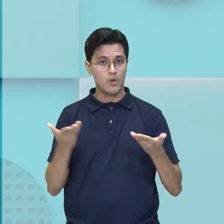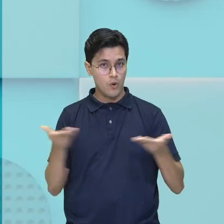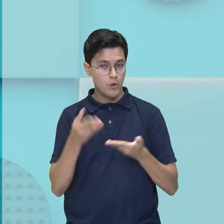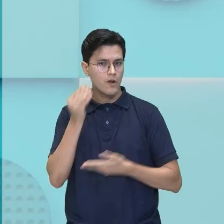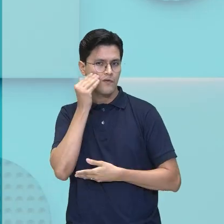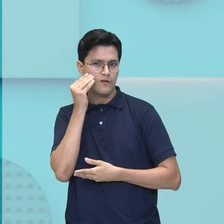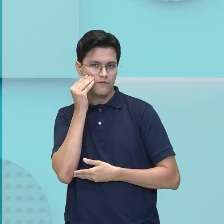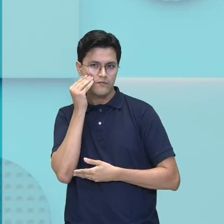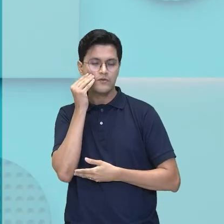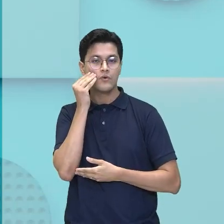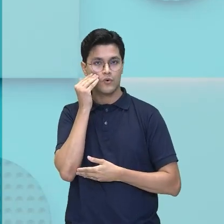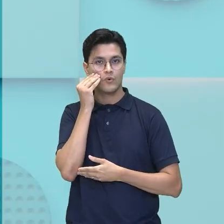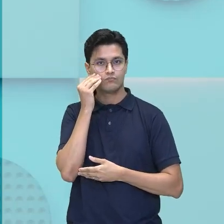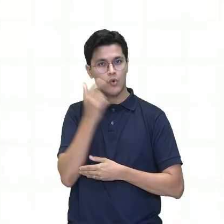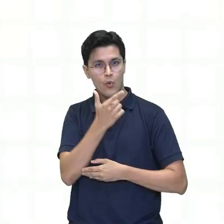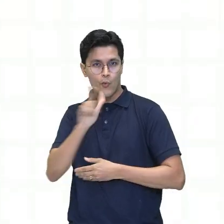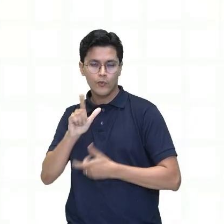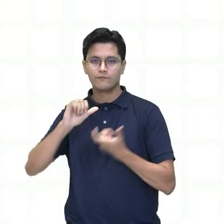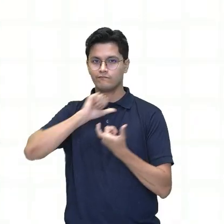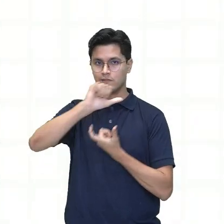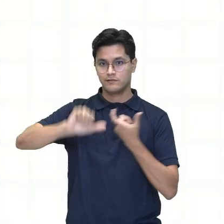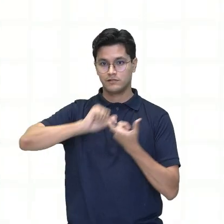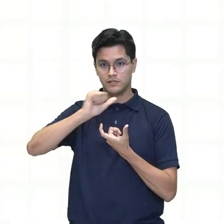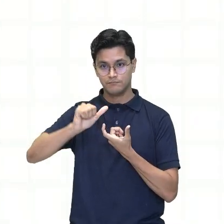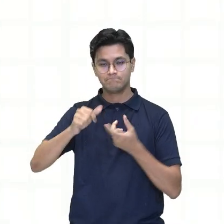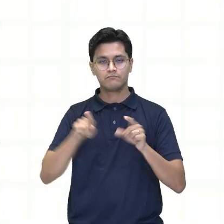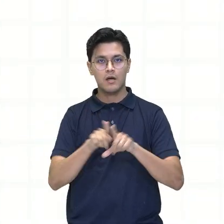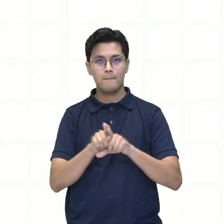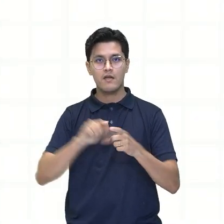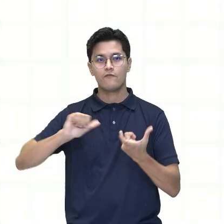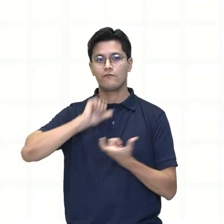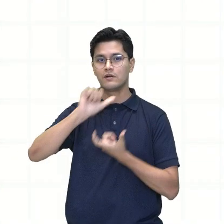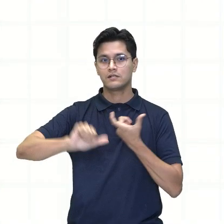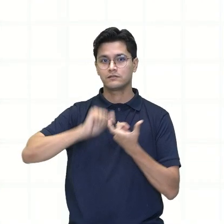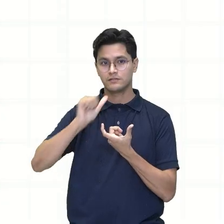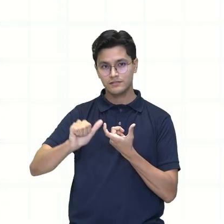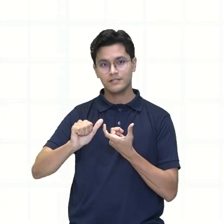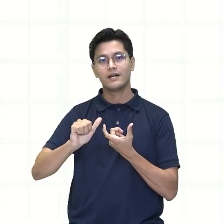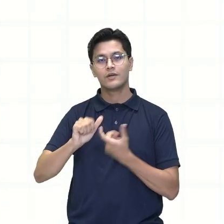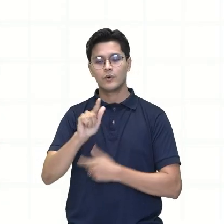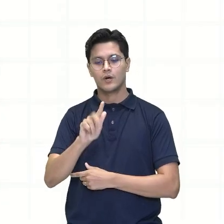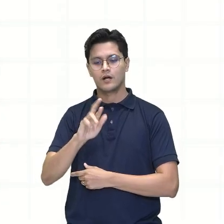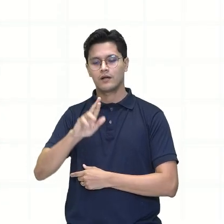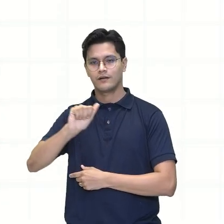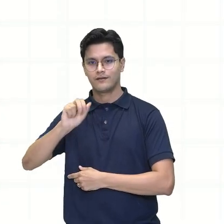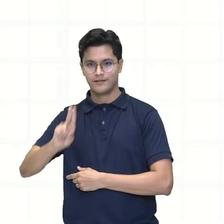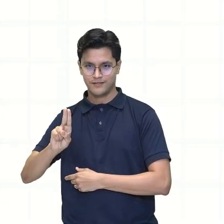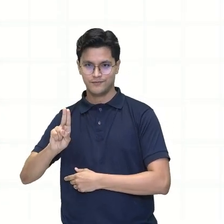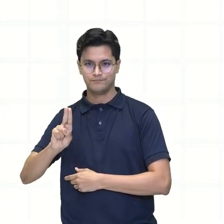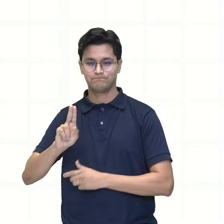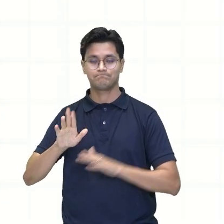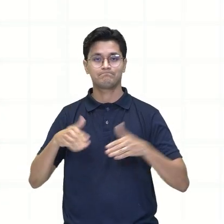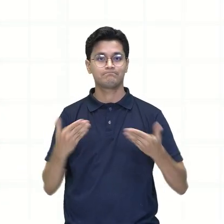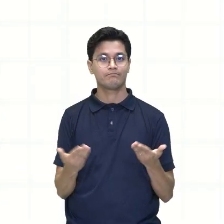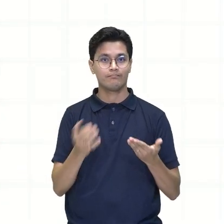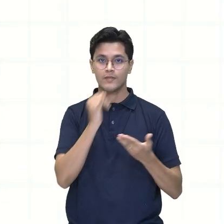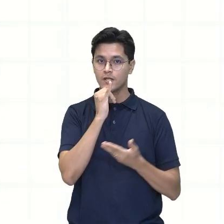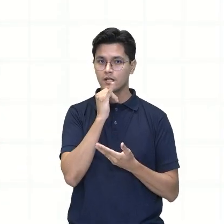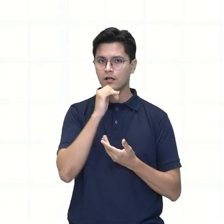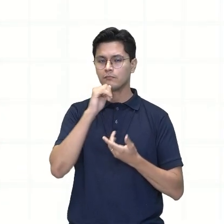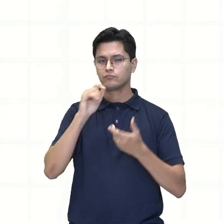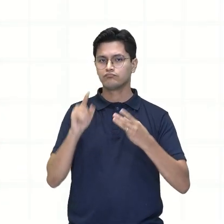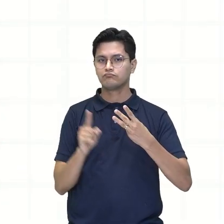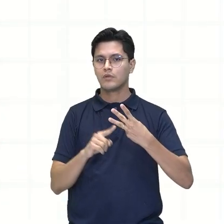uma flexão dos nossos adjetivos. Eles podem flexionar no quê? De grau, né? Flexão de grau. Então, quanto ao grau,